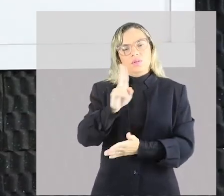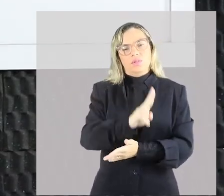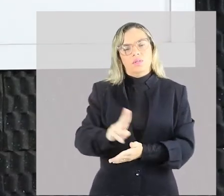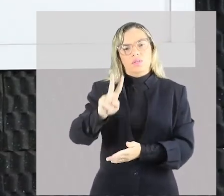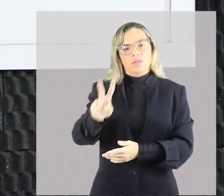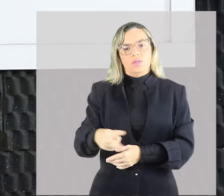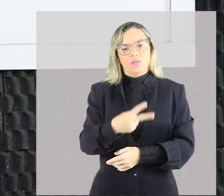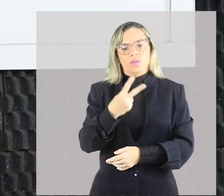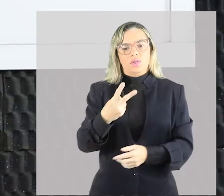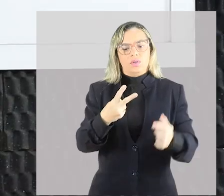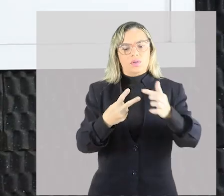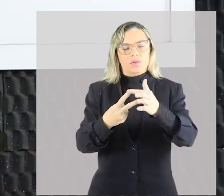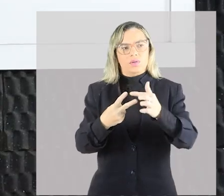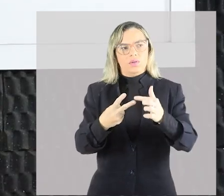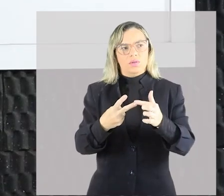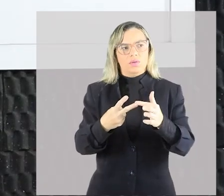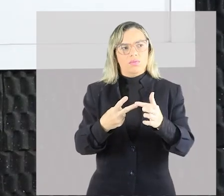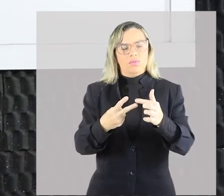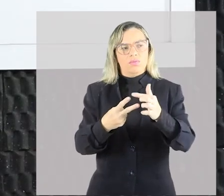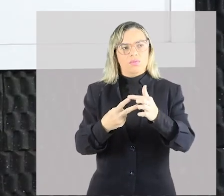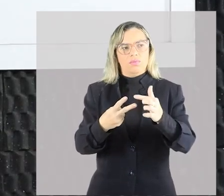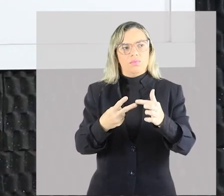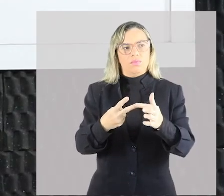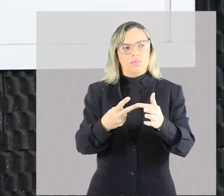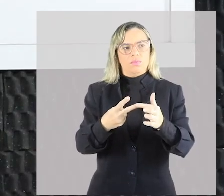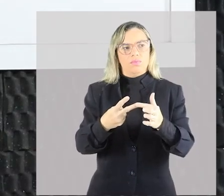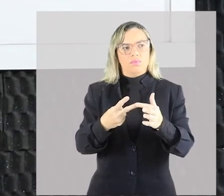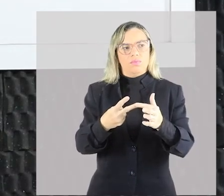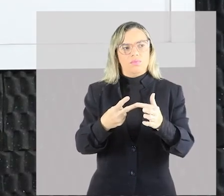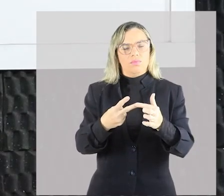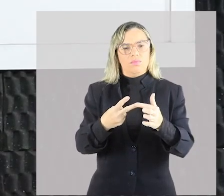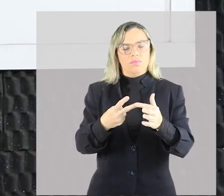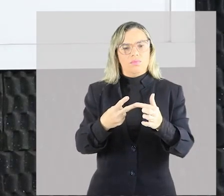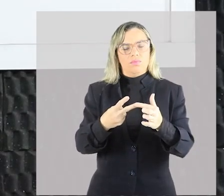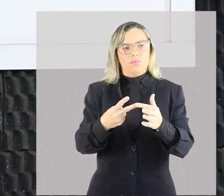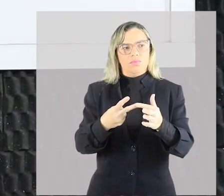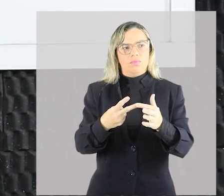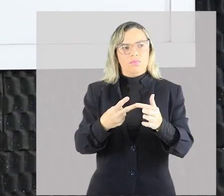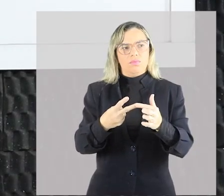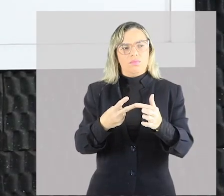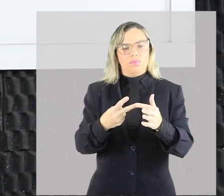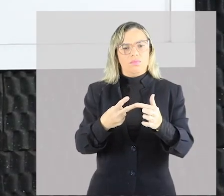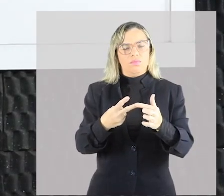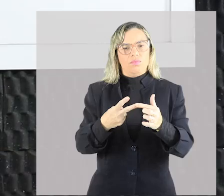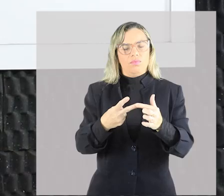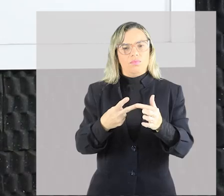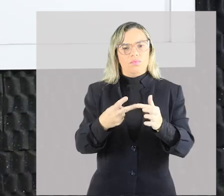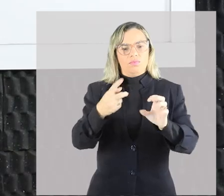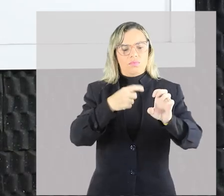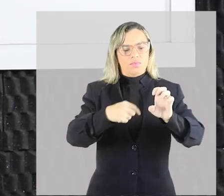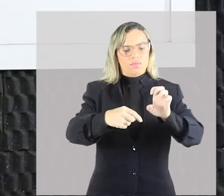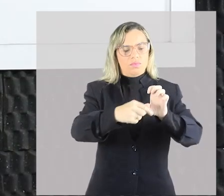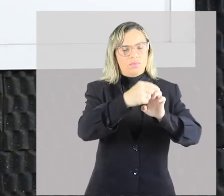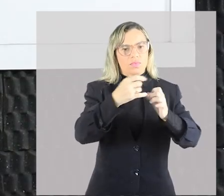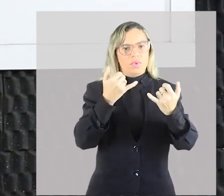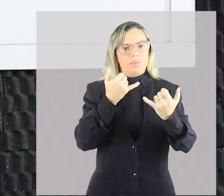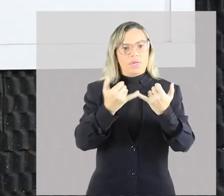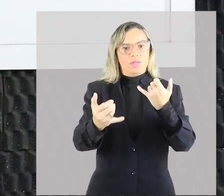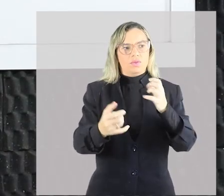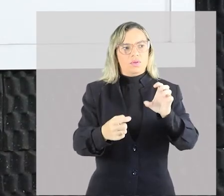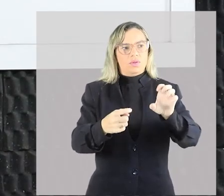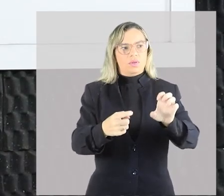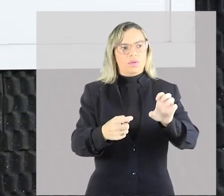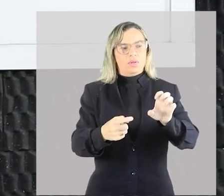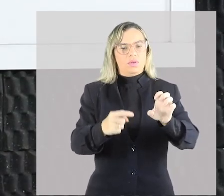sinais, certo? O sinal que parece um ezinho meio achatadinho, que significa pertence.